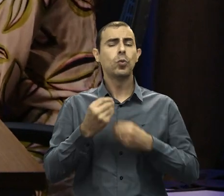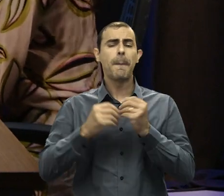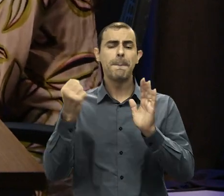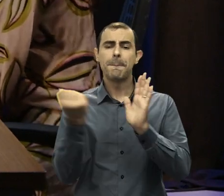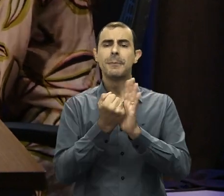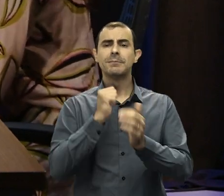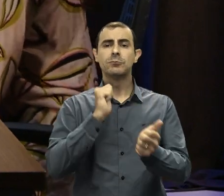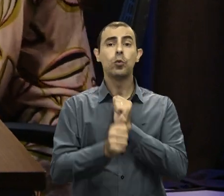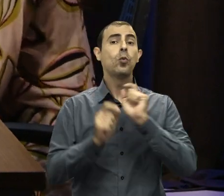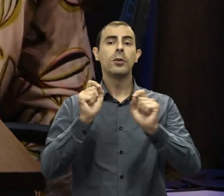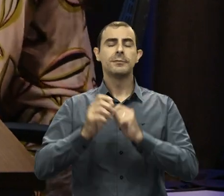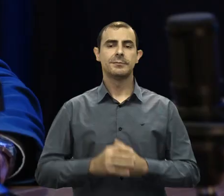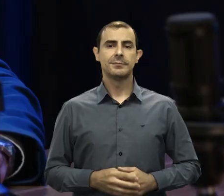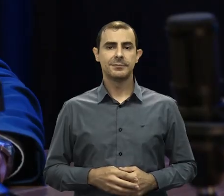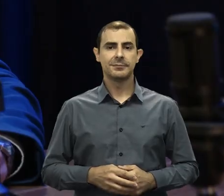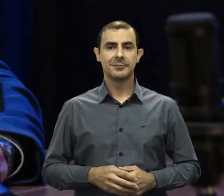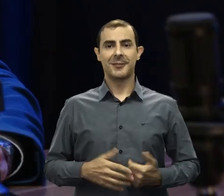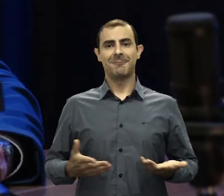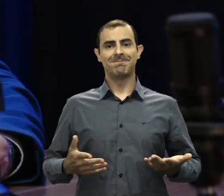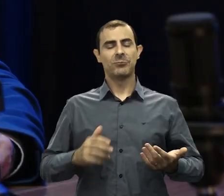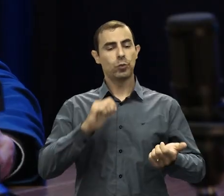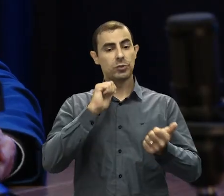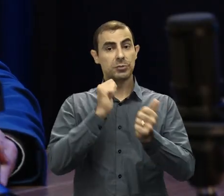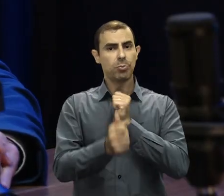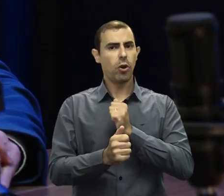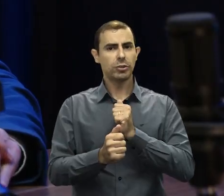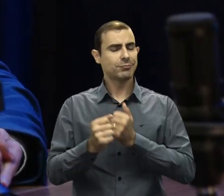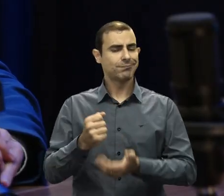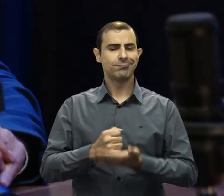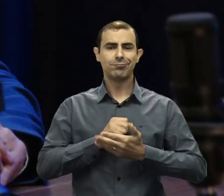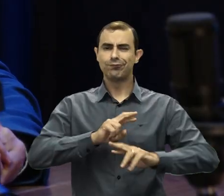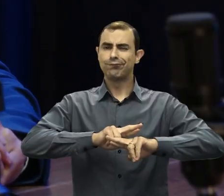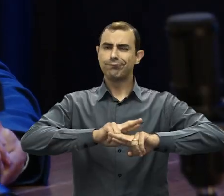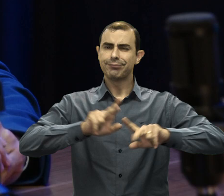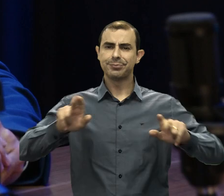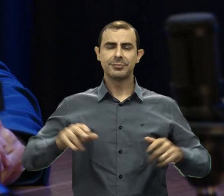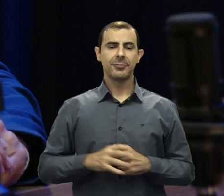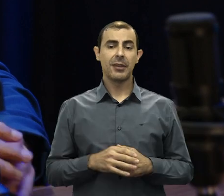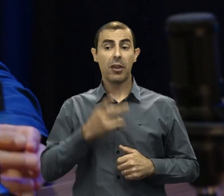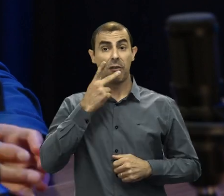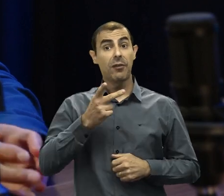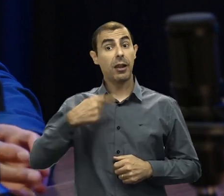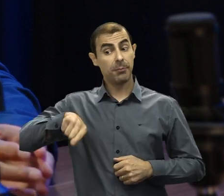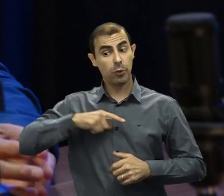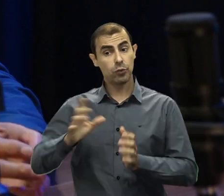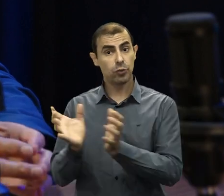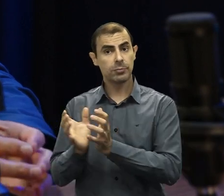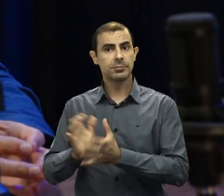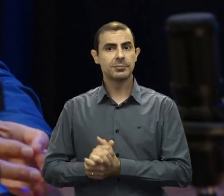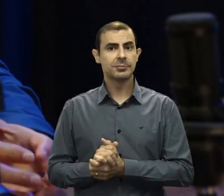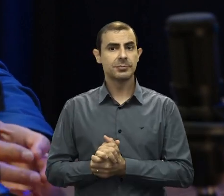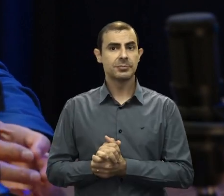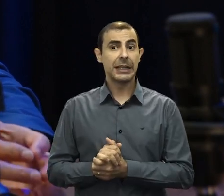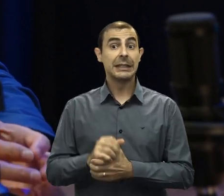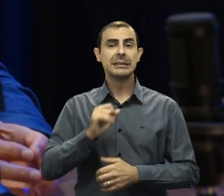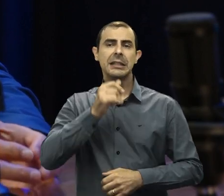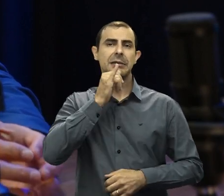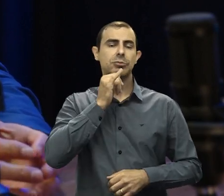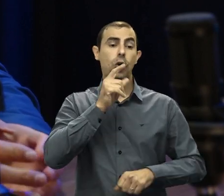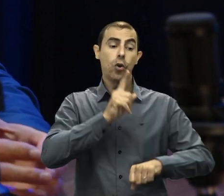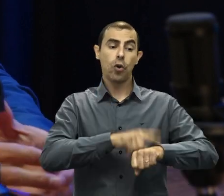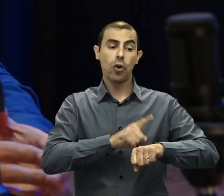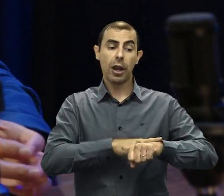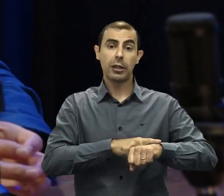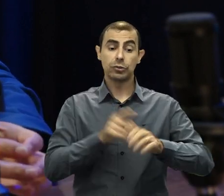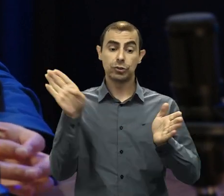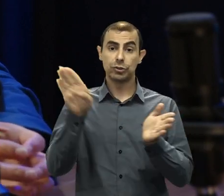a marca que ele deixou? O esporte me ajuda em tudo, né? Até eu falo para a minha equipe. Quando você tem um horário, por